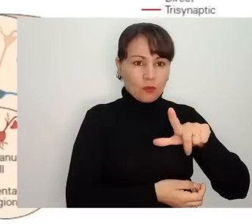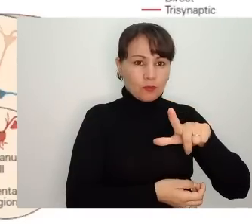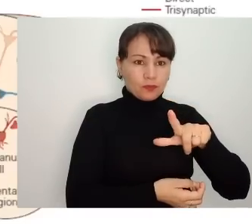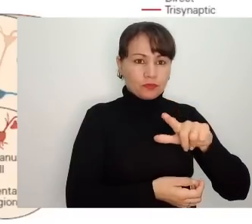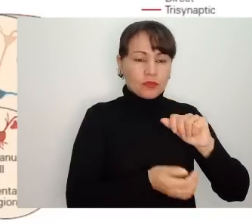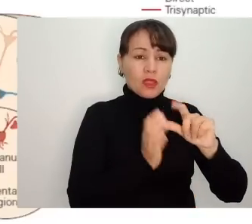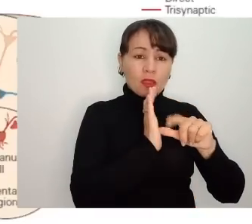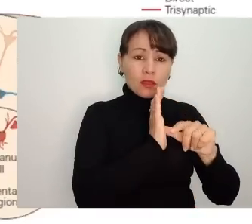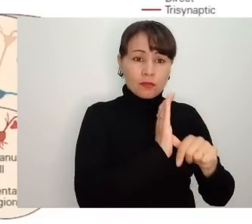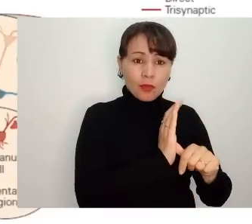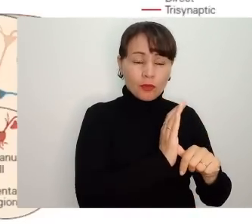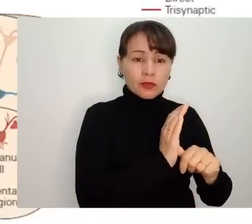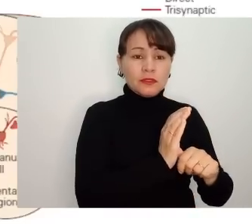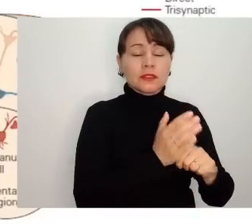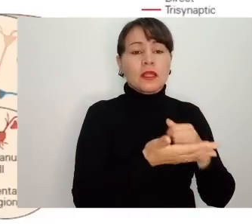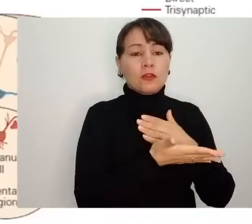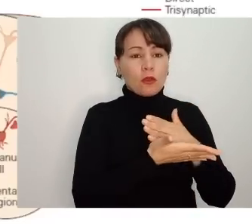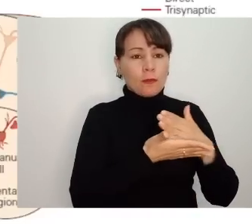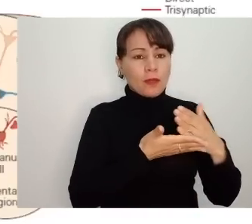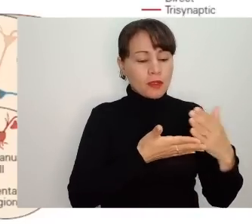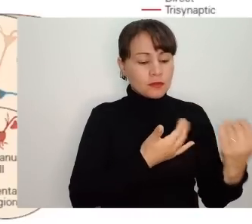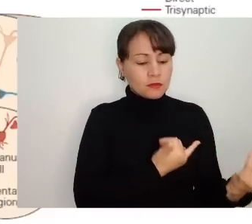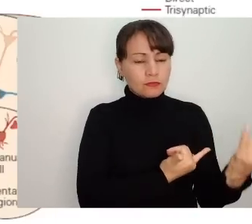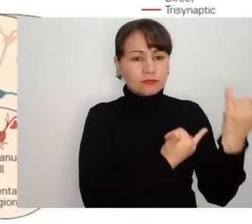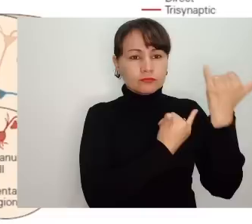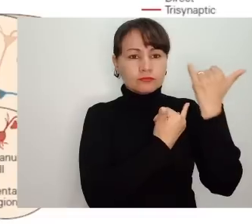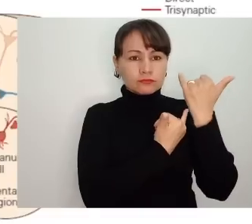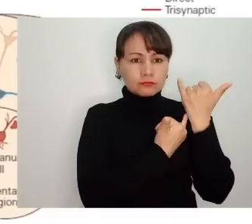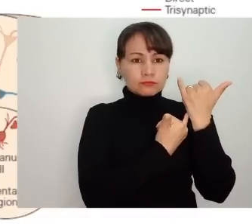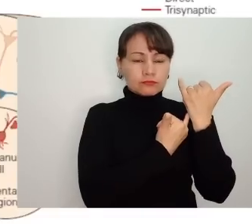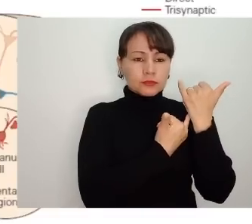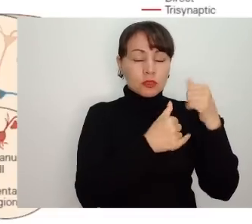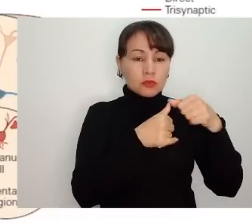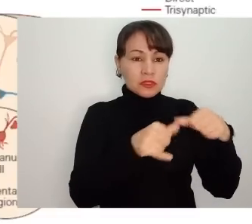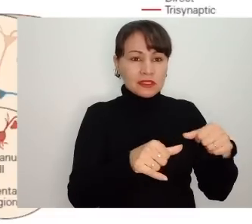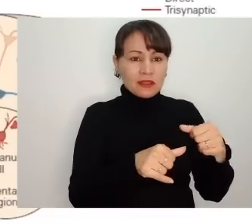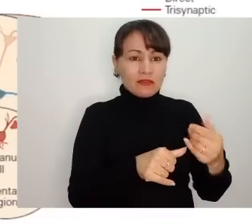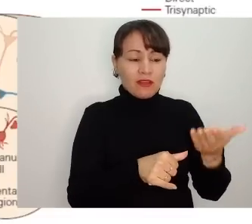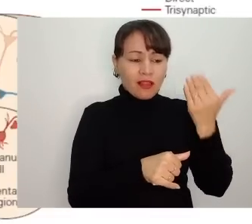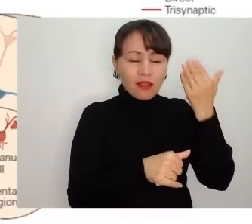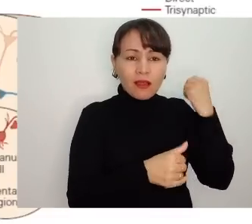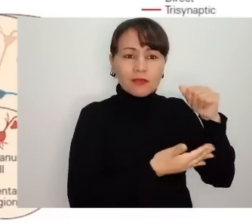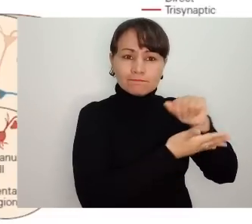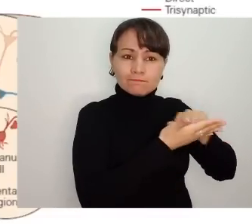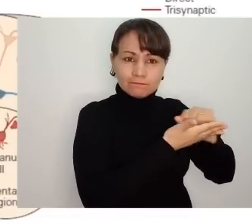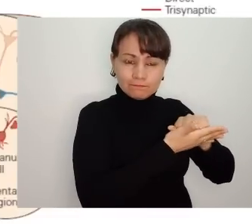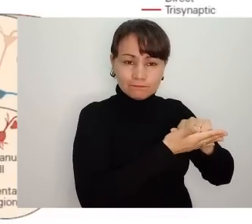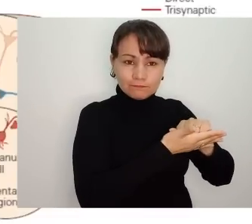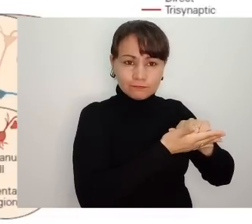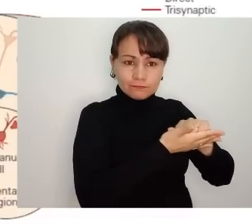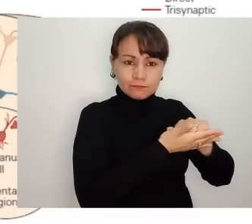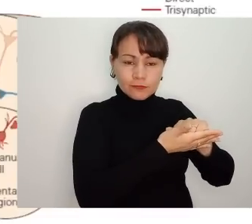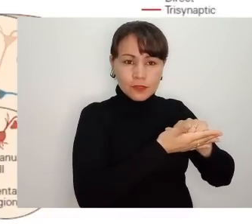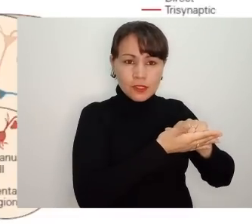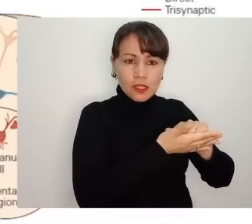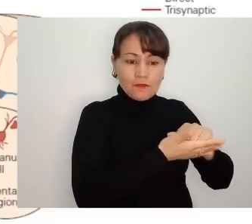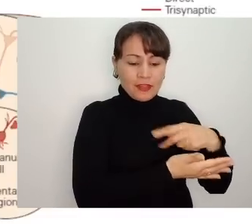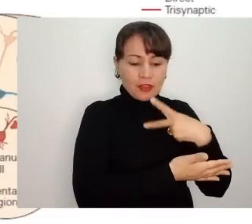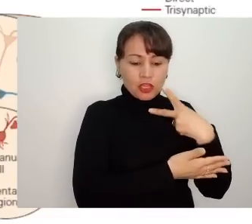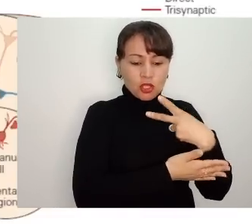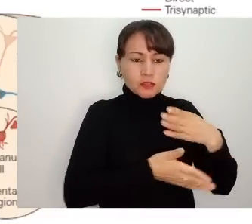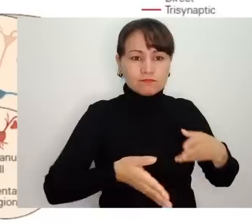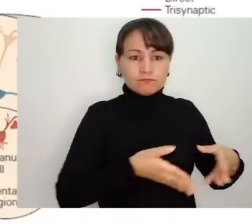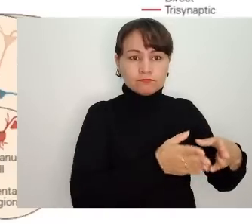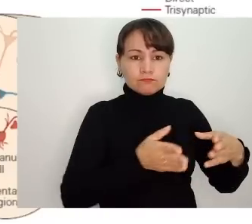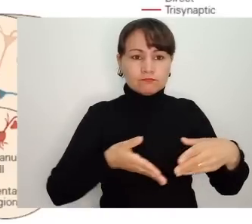a partir do córtex etorrinal, então, essa informação que estava lá na área provisória, ela vai